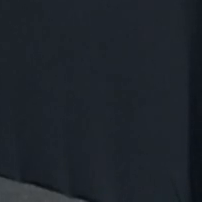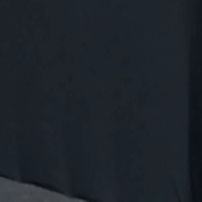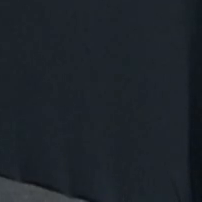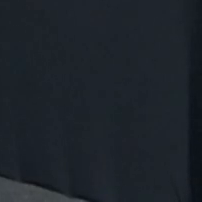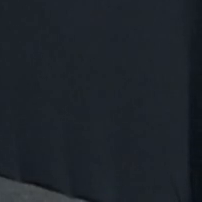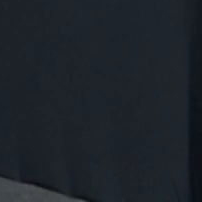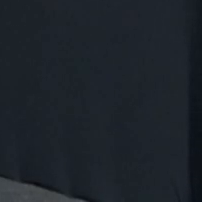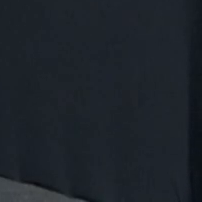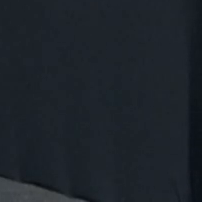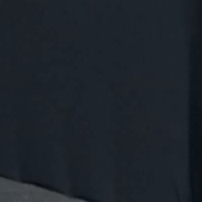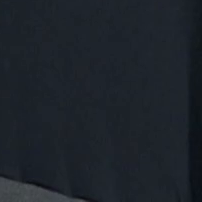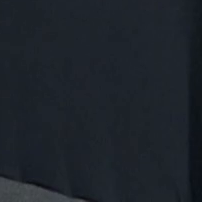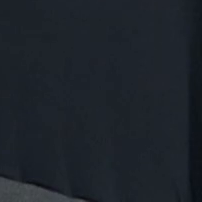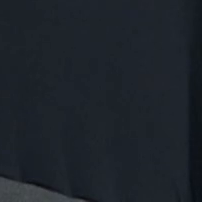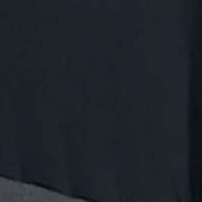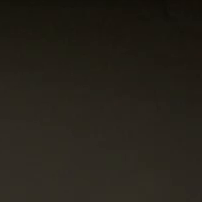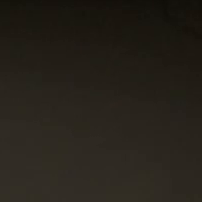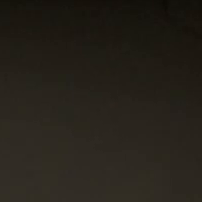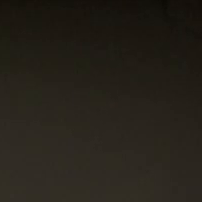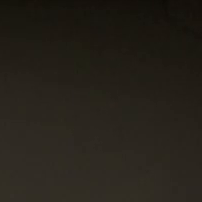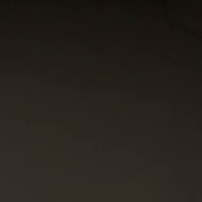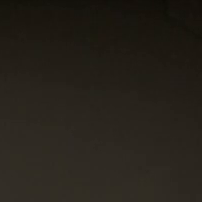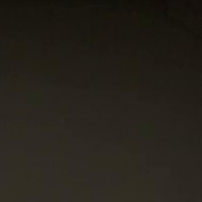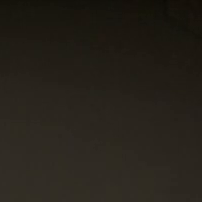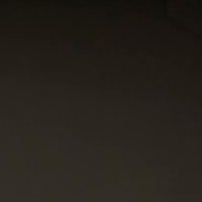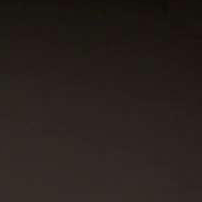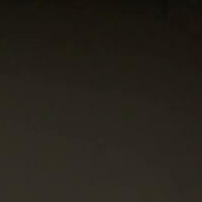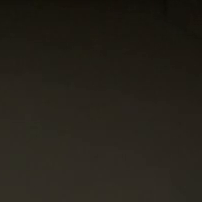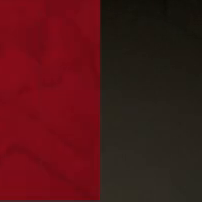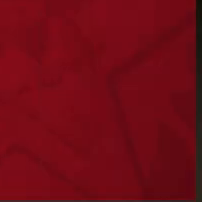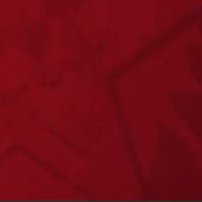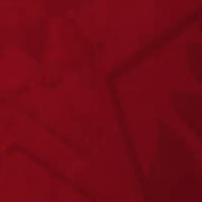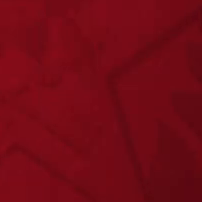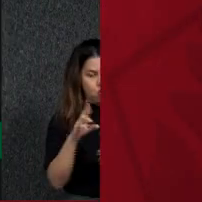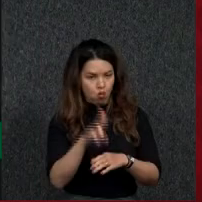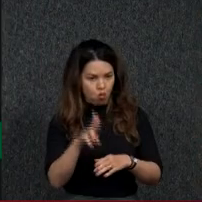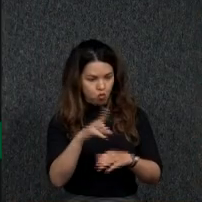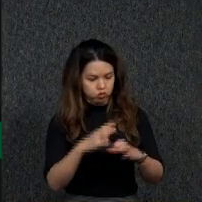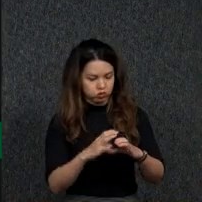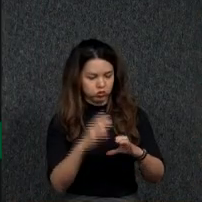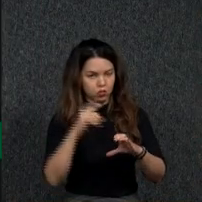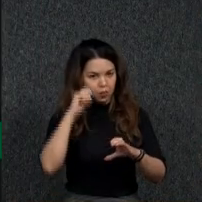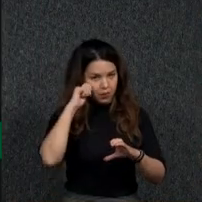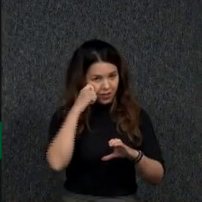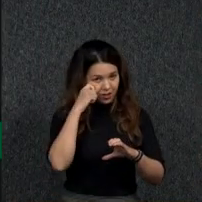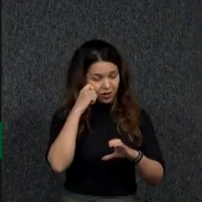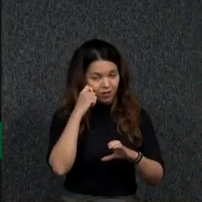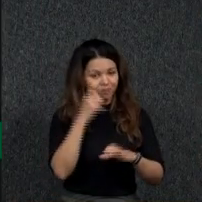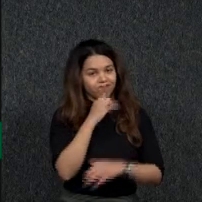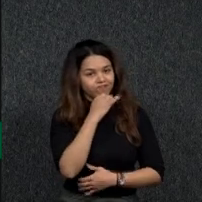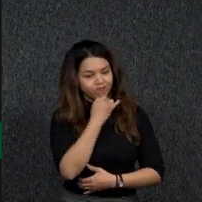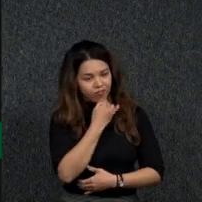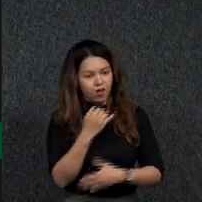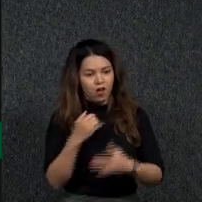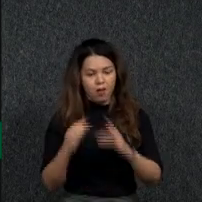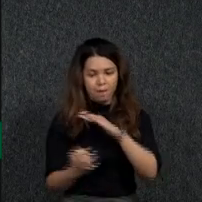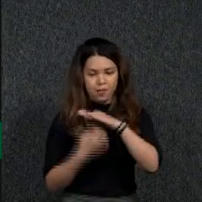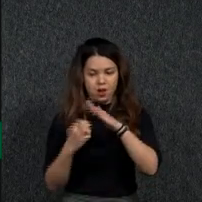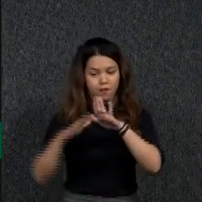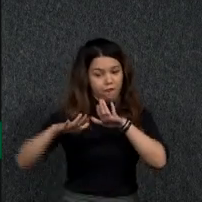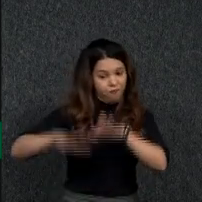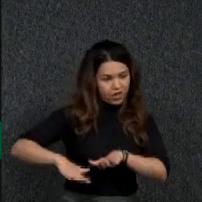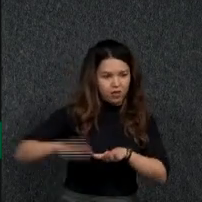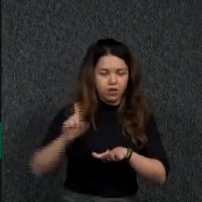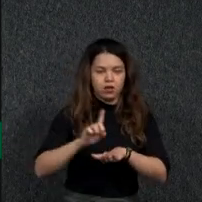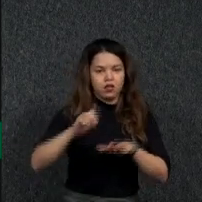seja realizada a pavimentação do trecho entre Uruçanga e Lauro Miller. Então, por questão de